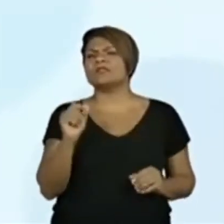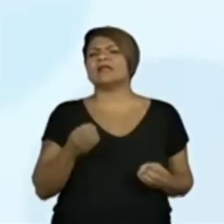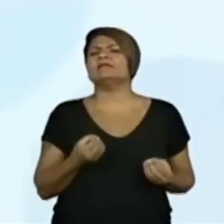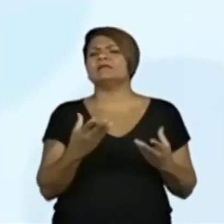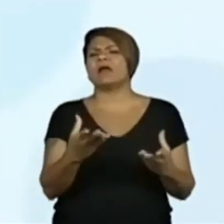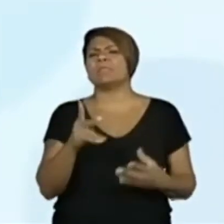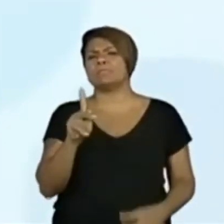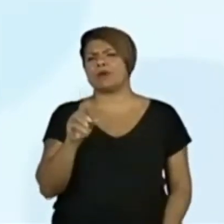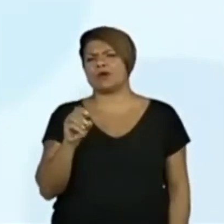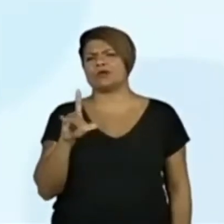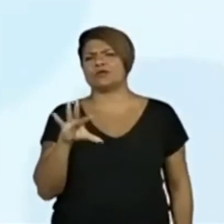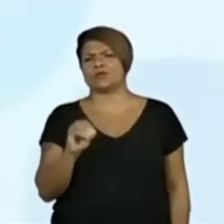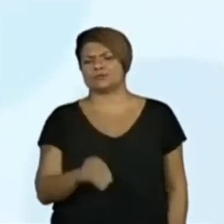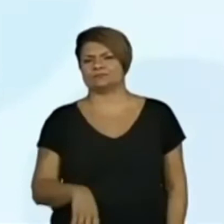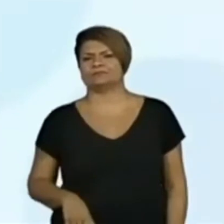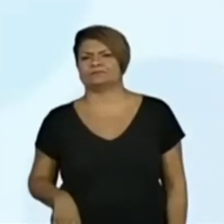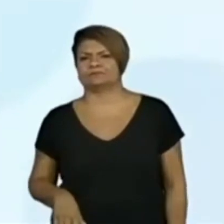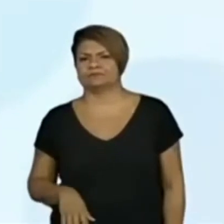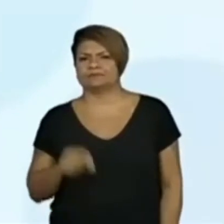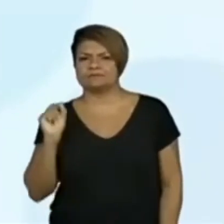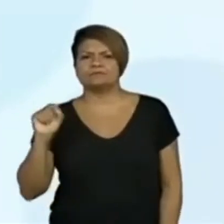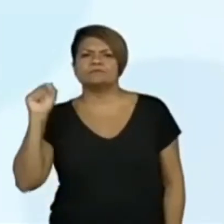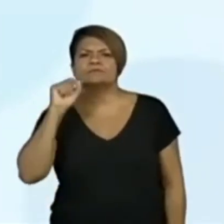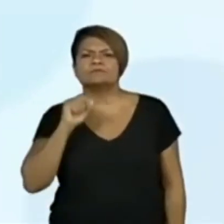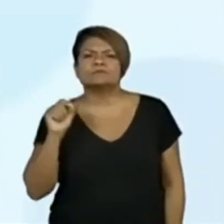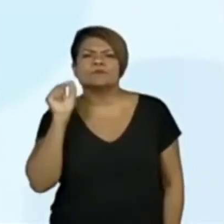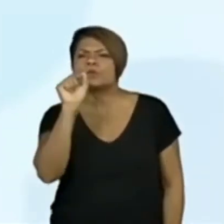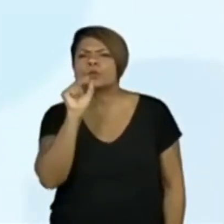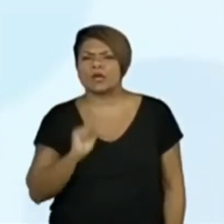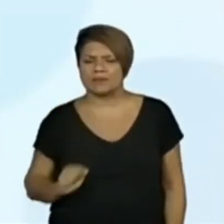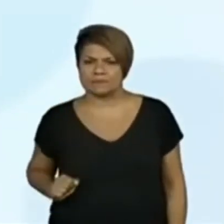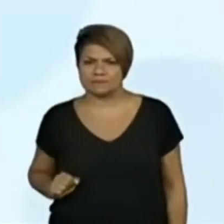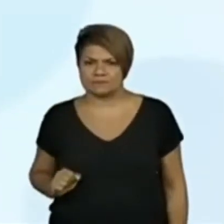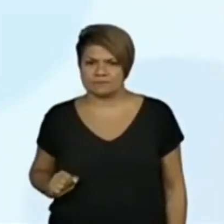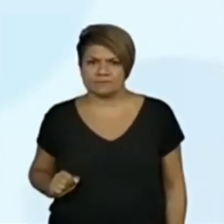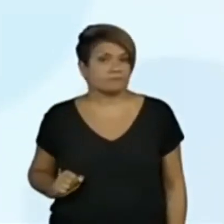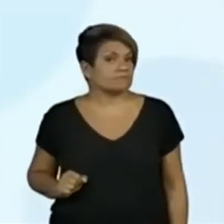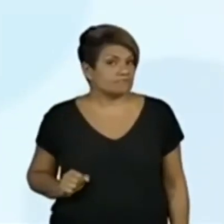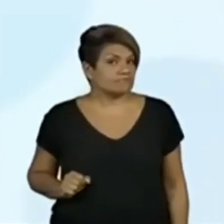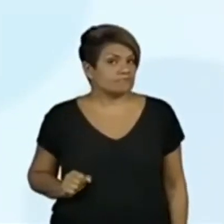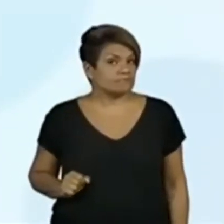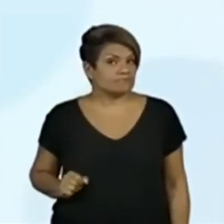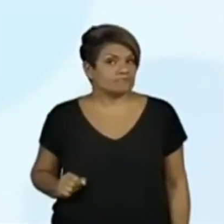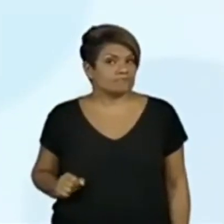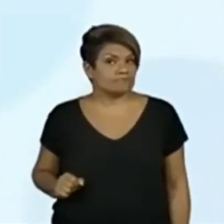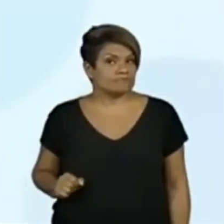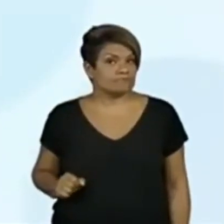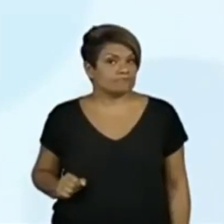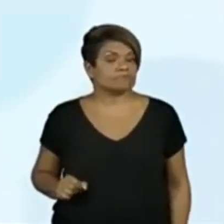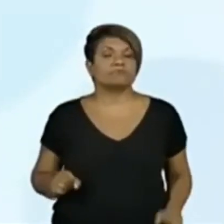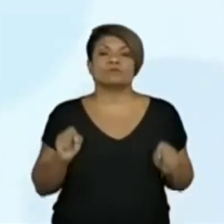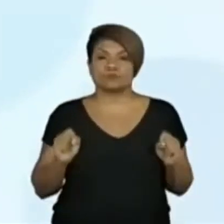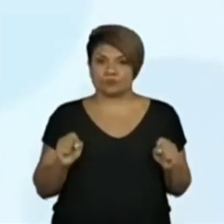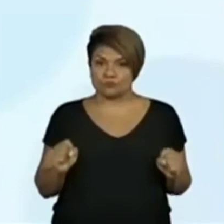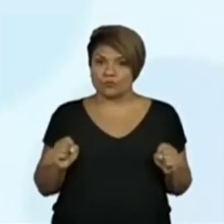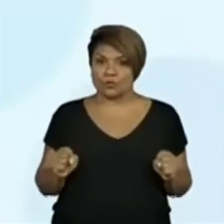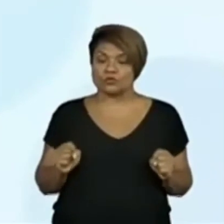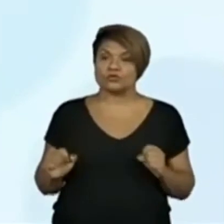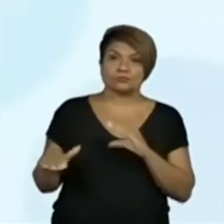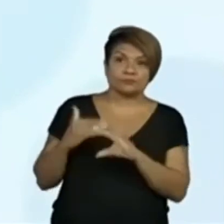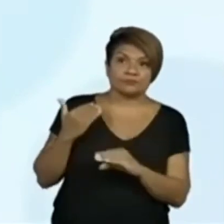é? Qual é o micro-organismo causador? Lembramos? Podemos apontar aí?